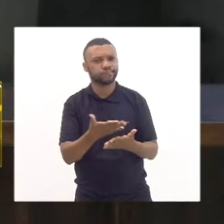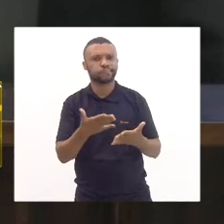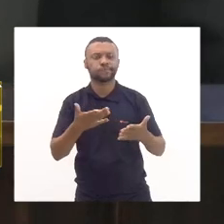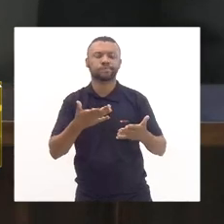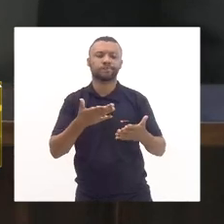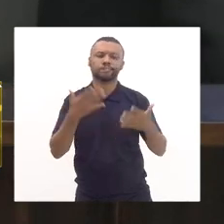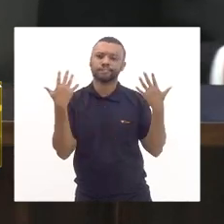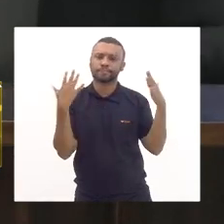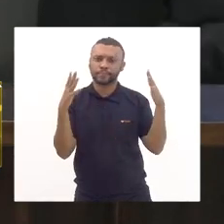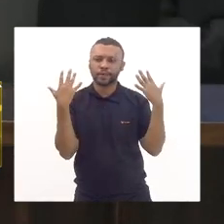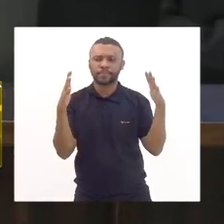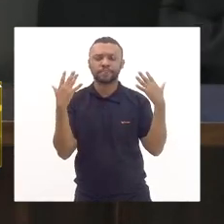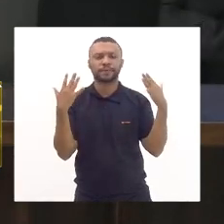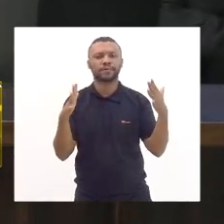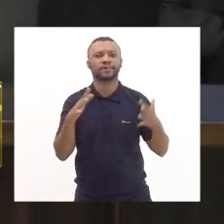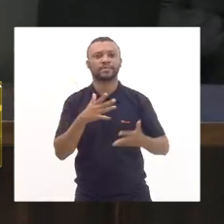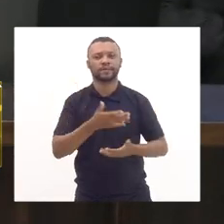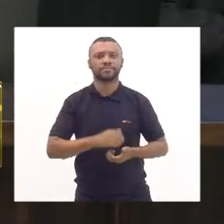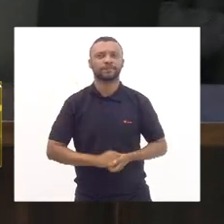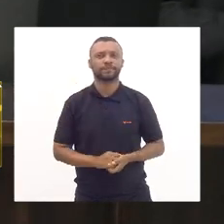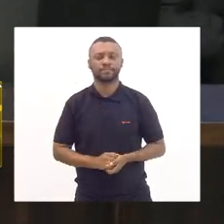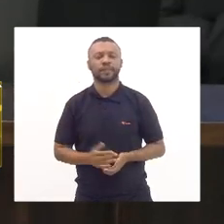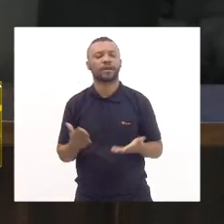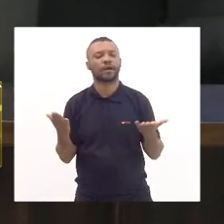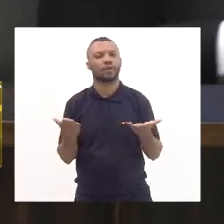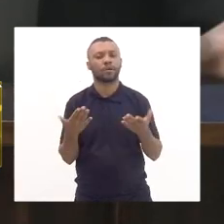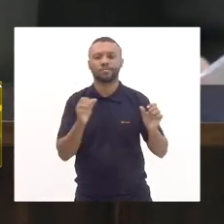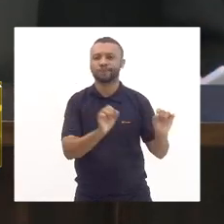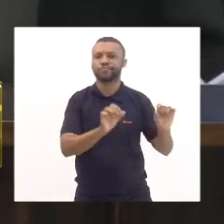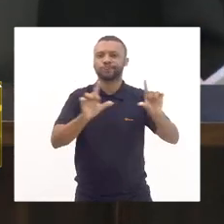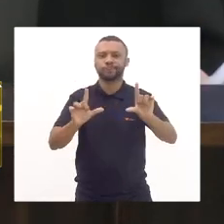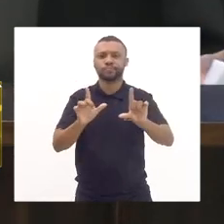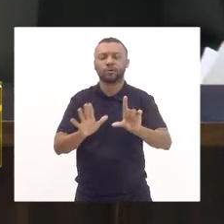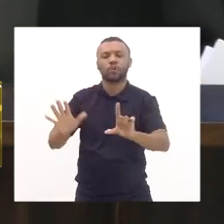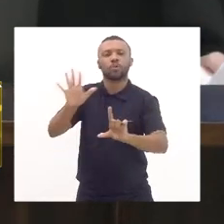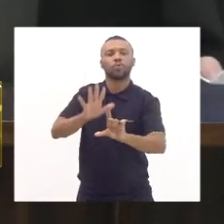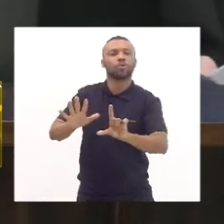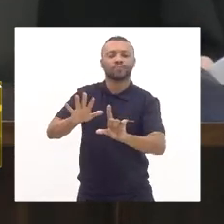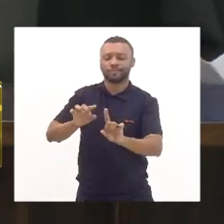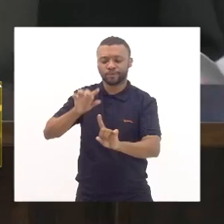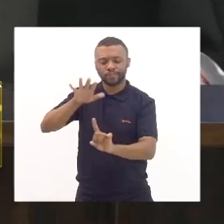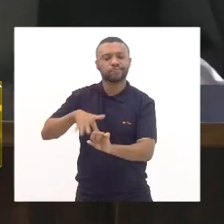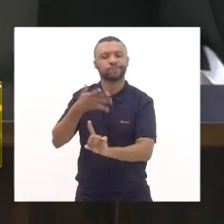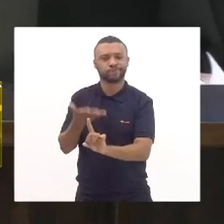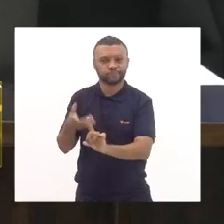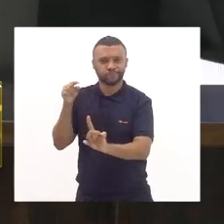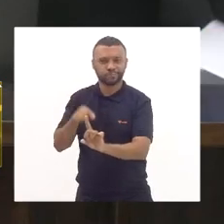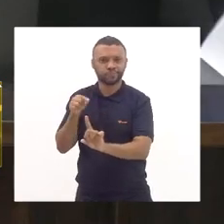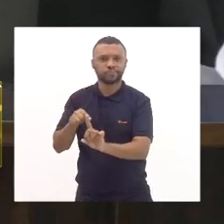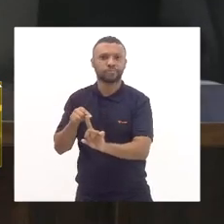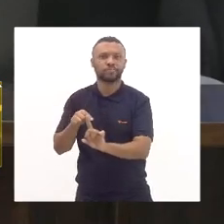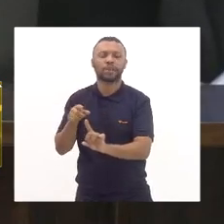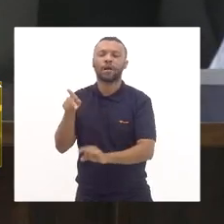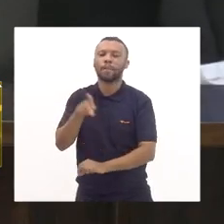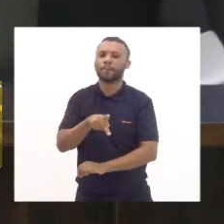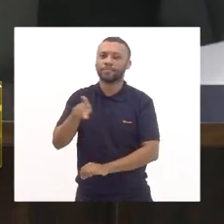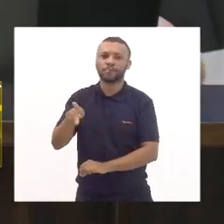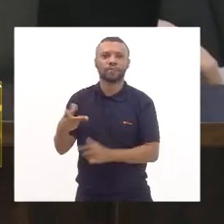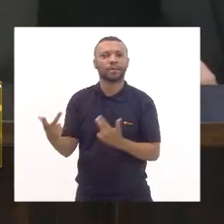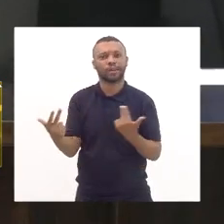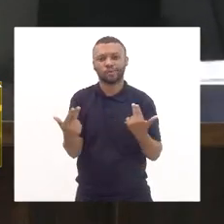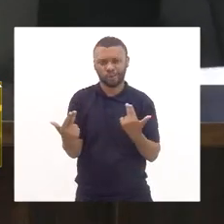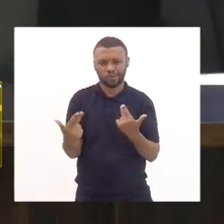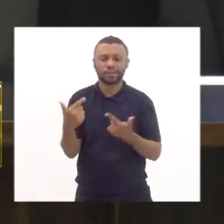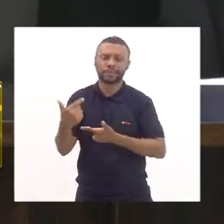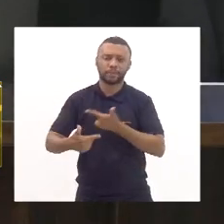essa. Agora vamos aqui o outro. Nosso outro homenageado, professor, igualmente